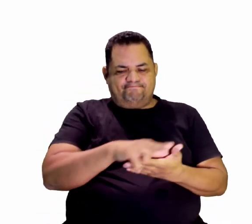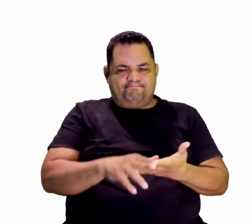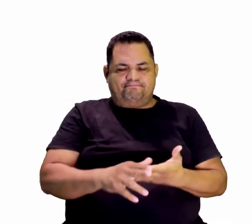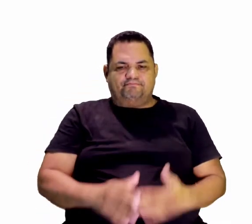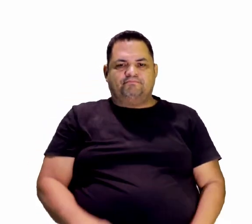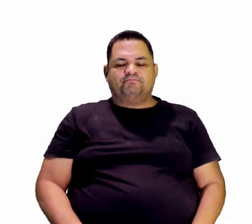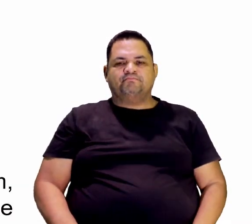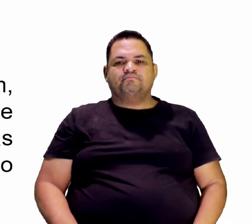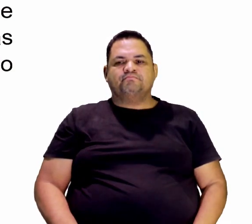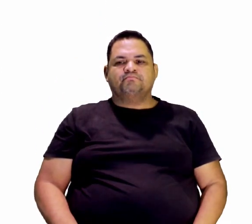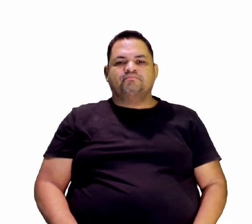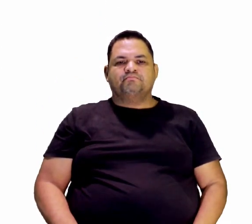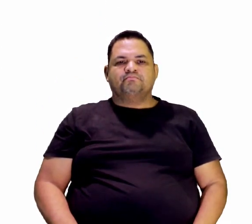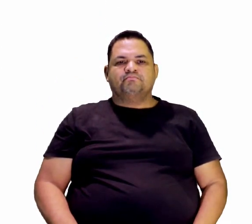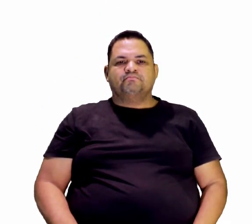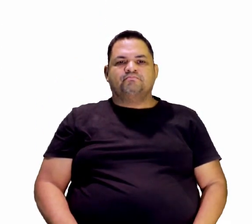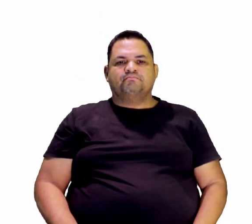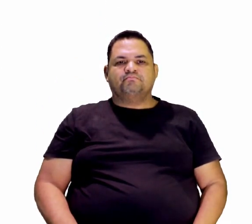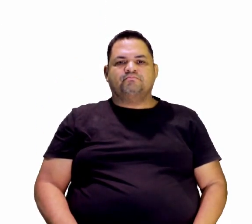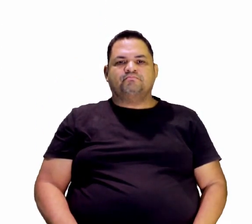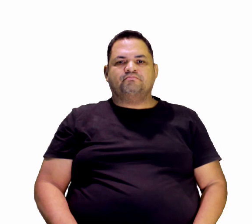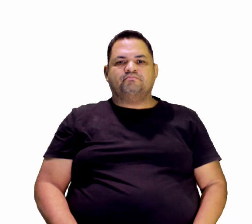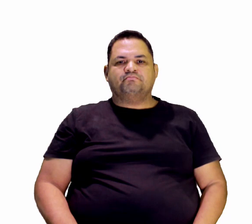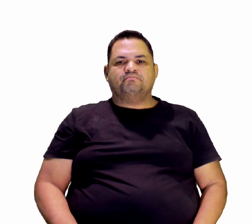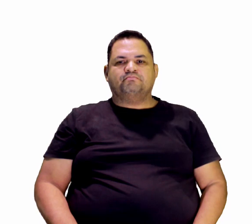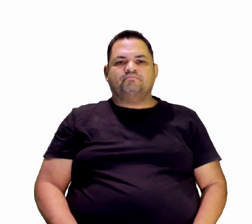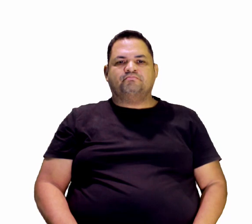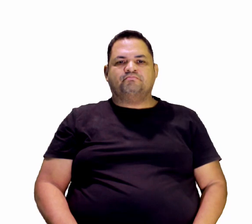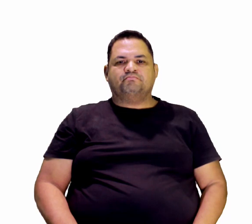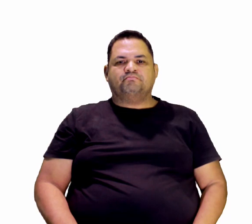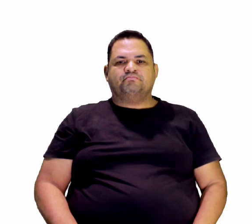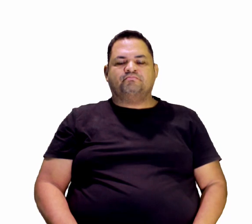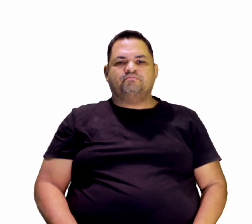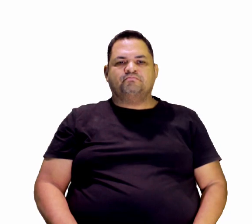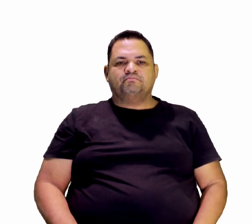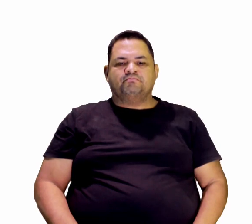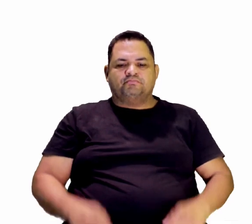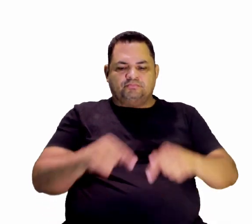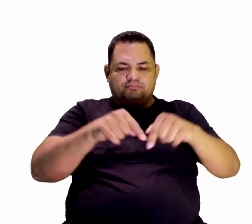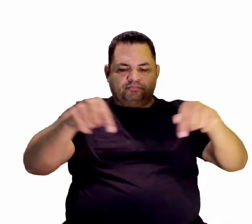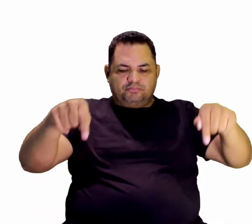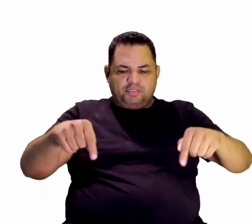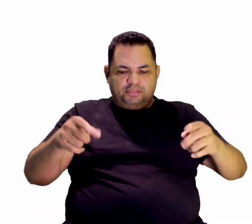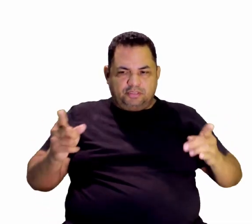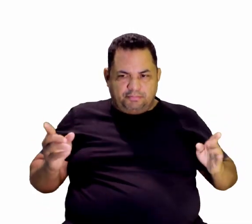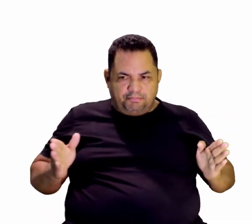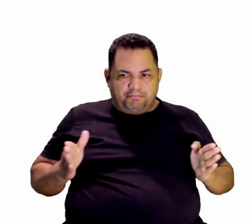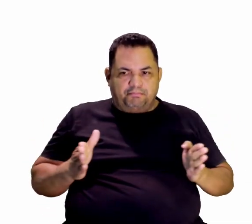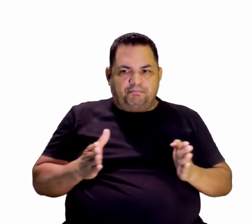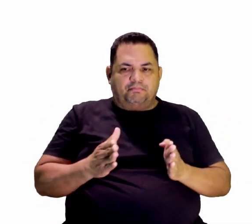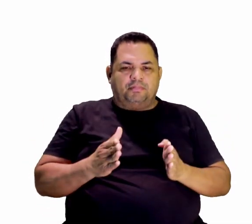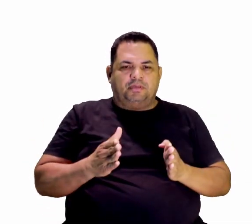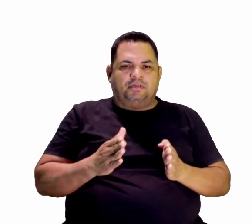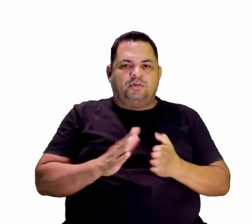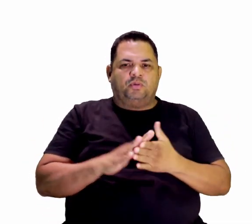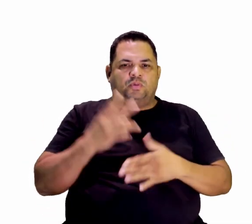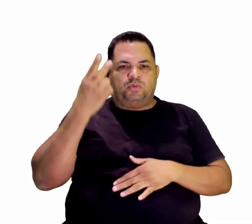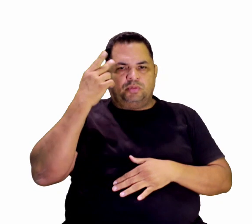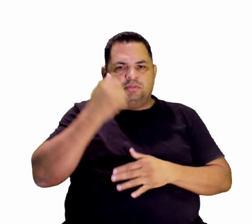Eu tenho modalidades coletivas como futsal, o handball, o basquete, né, o